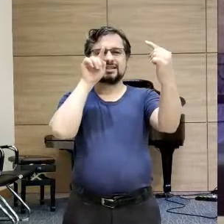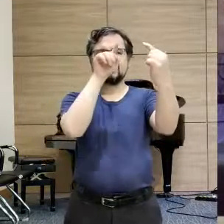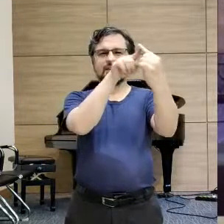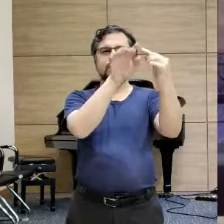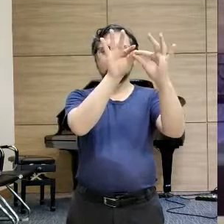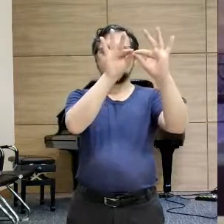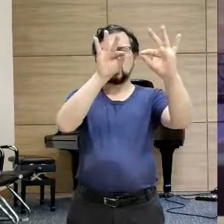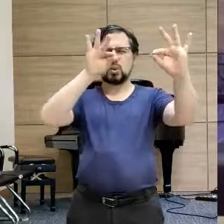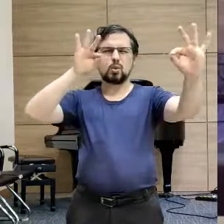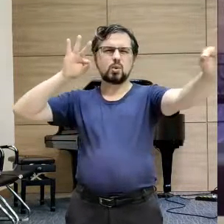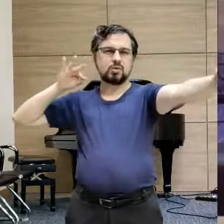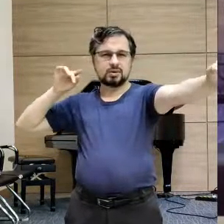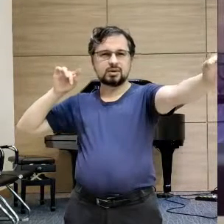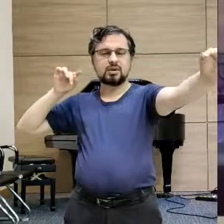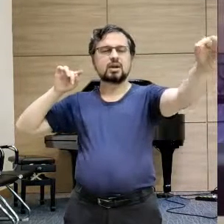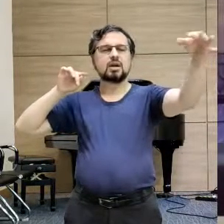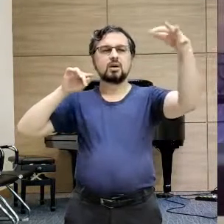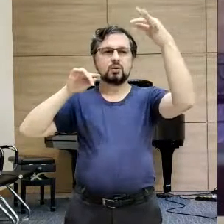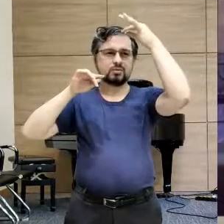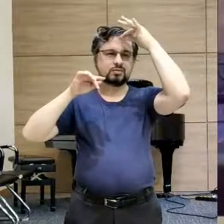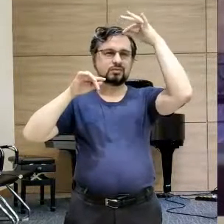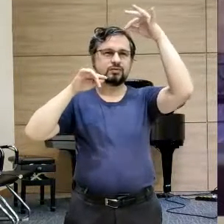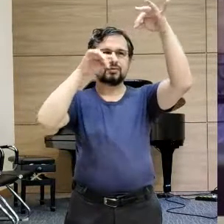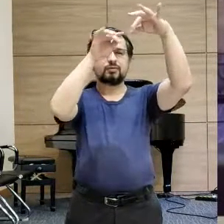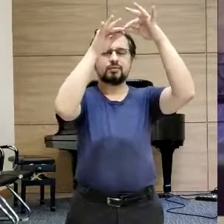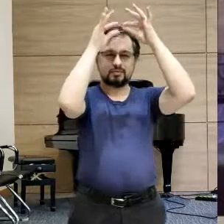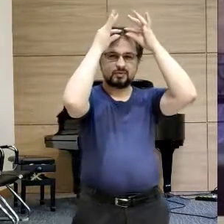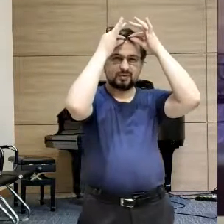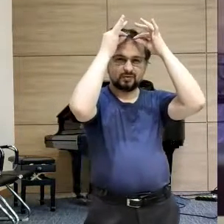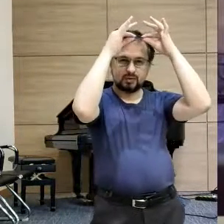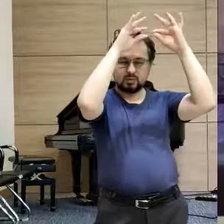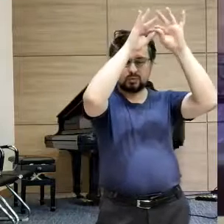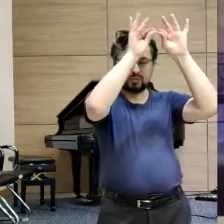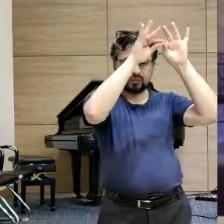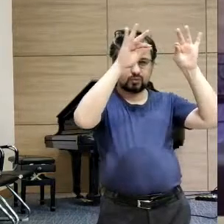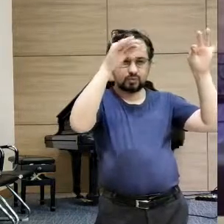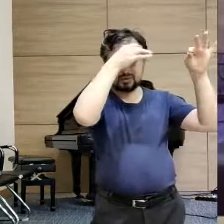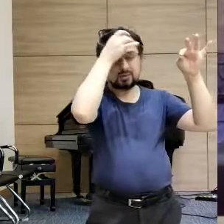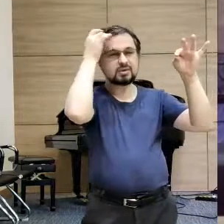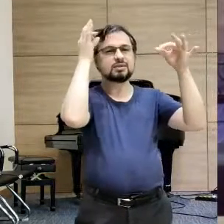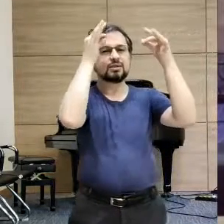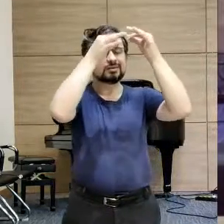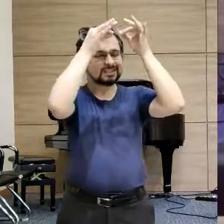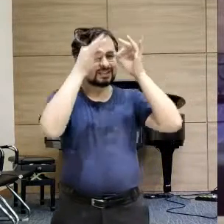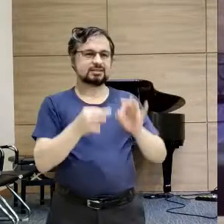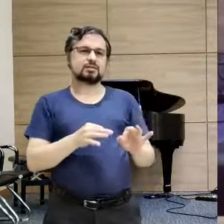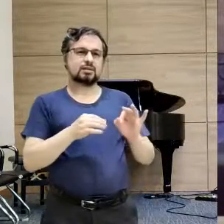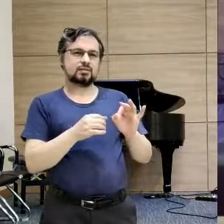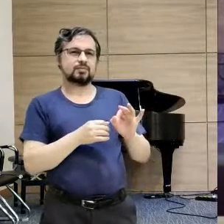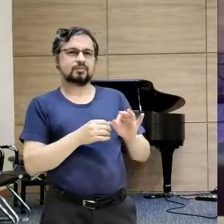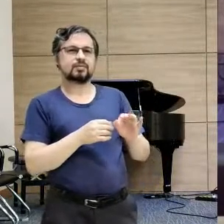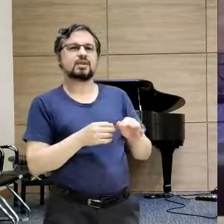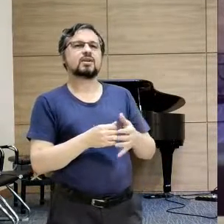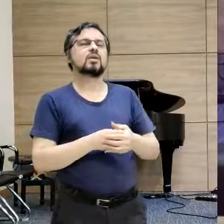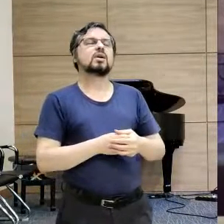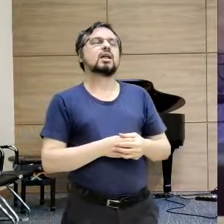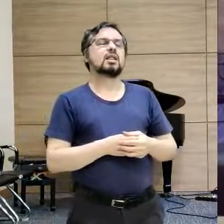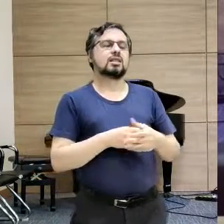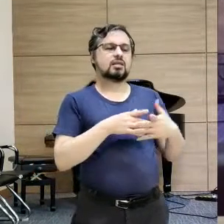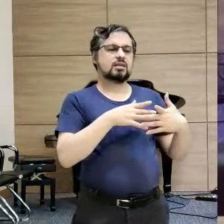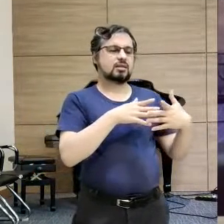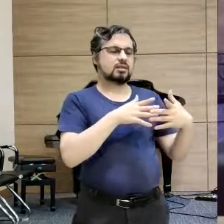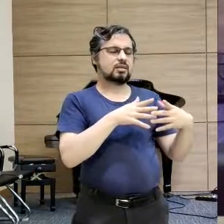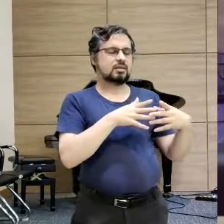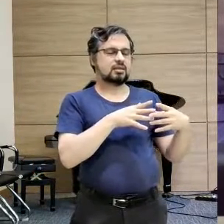distância um fio de cabelo. Tal era a precisão. Então Davi pega essa funda, Davi